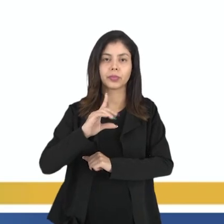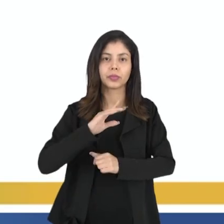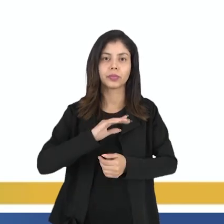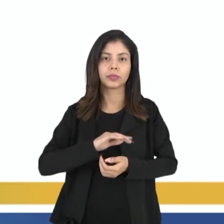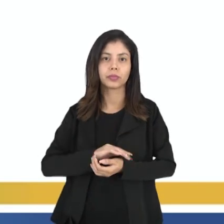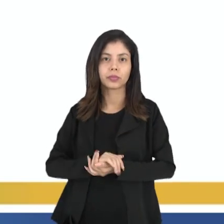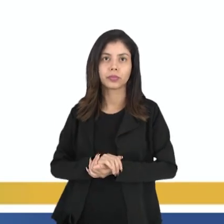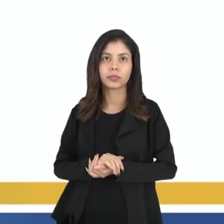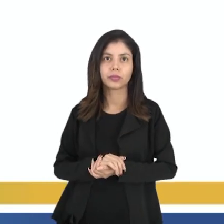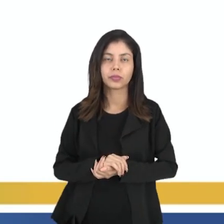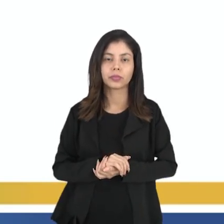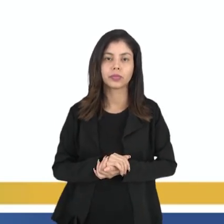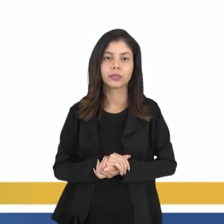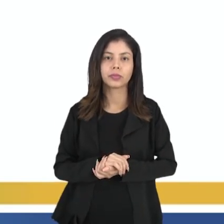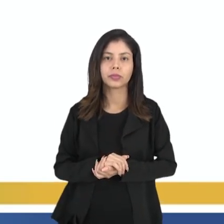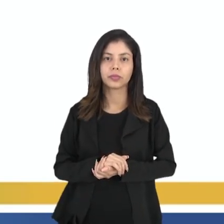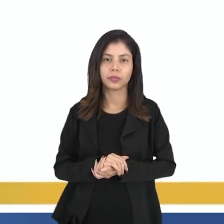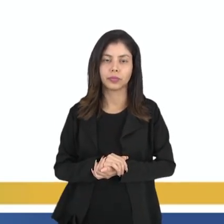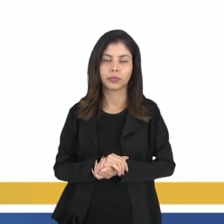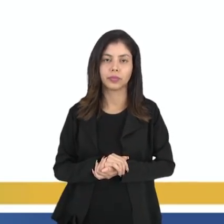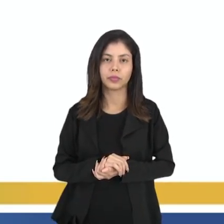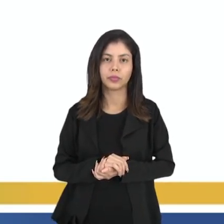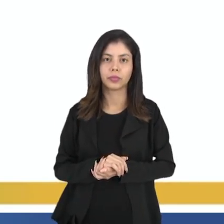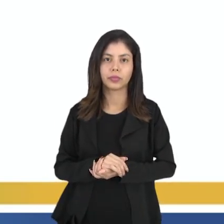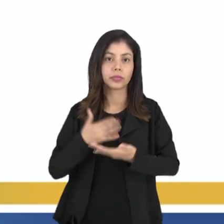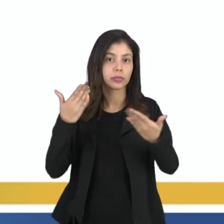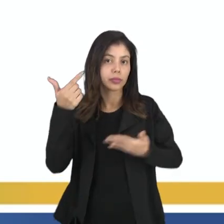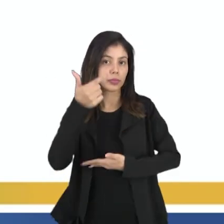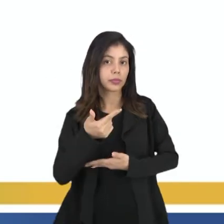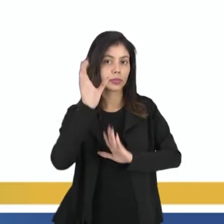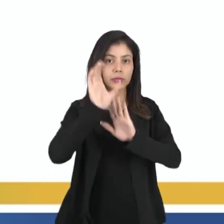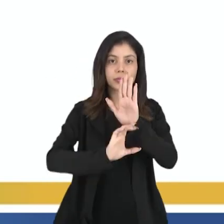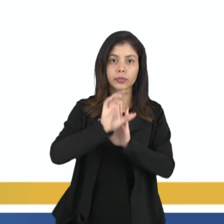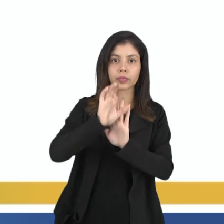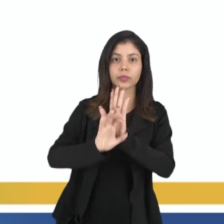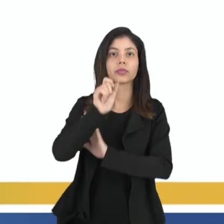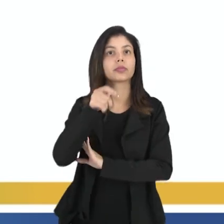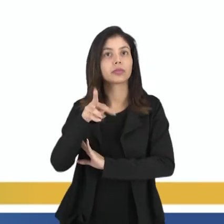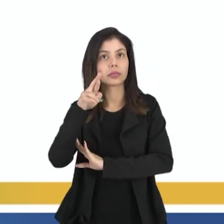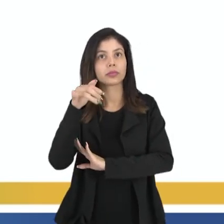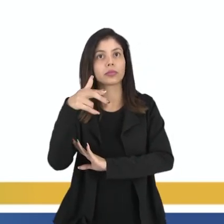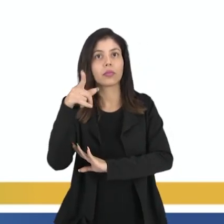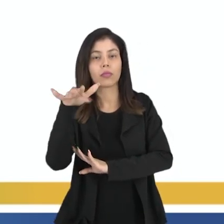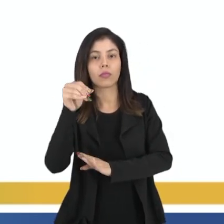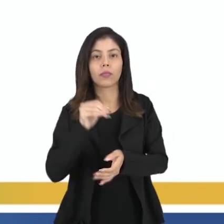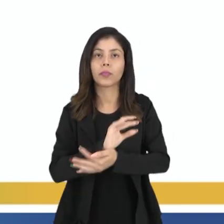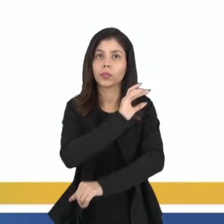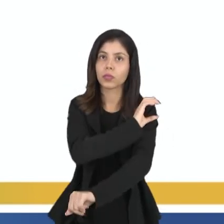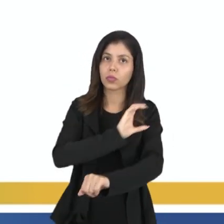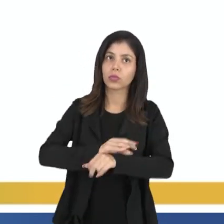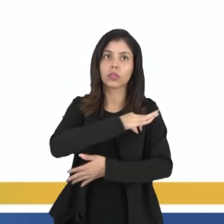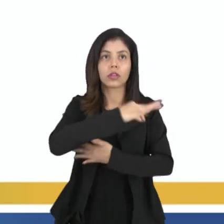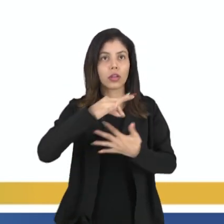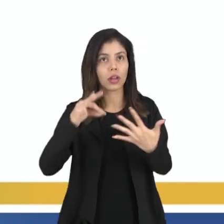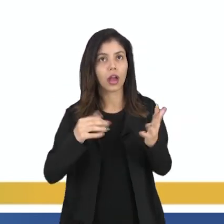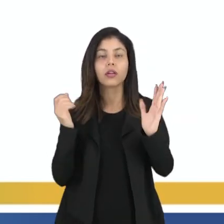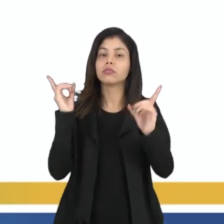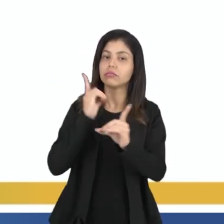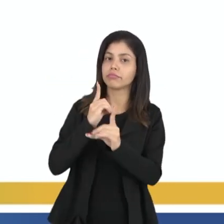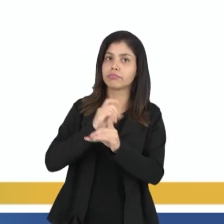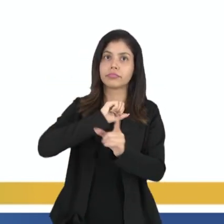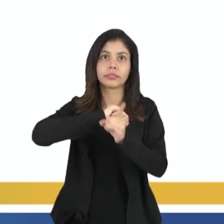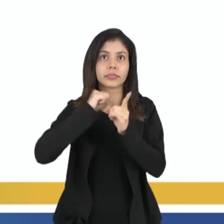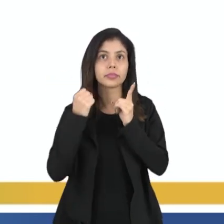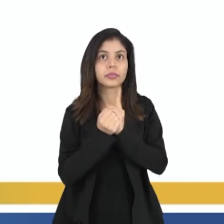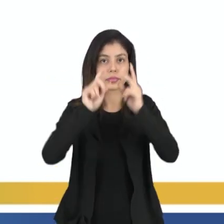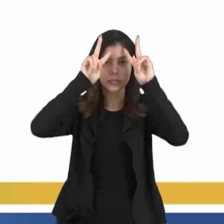está expressa na alternativa D. Segundo o conceito antropológico, cultura é o elemento identificador